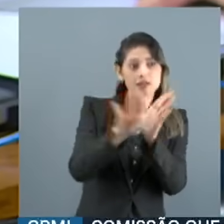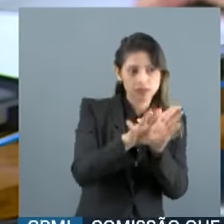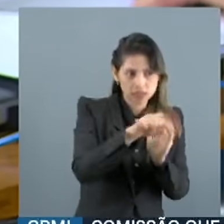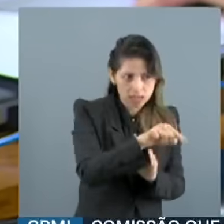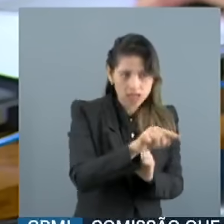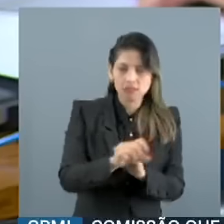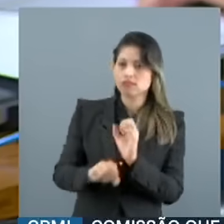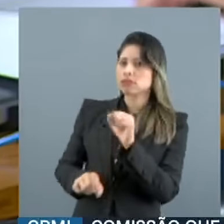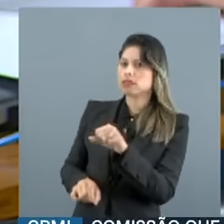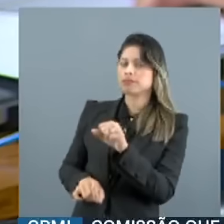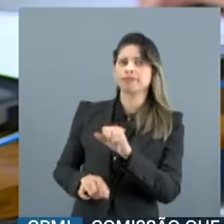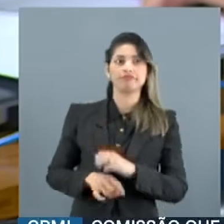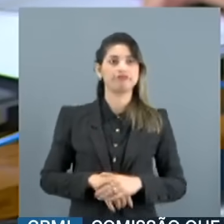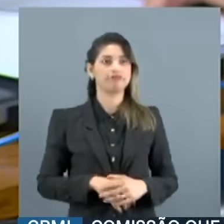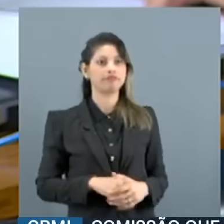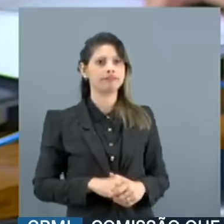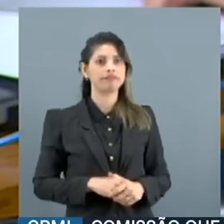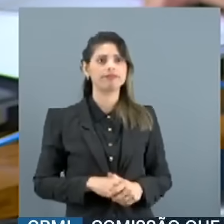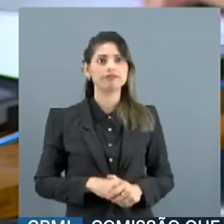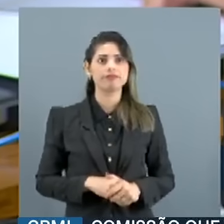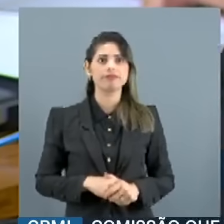Obrigado por essas respostas também.